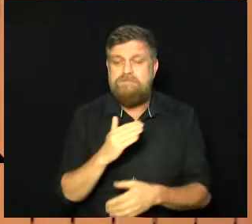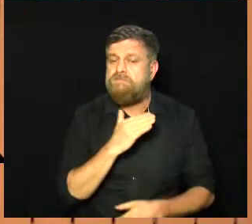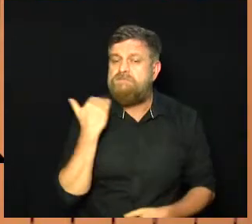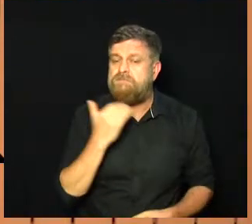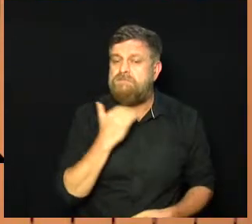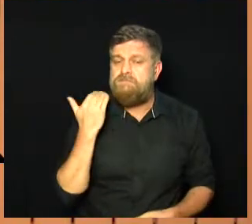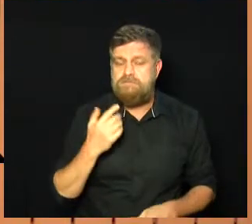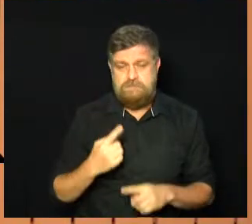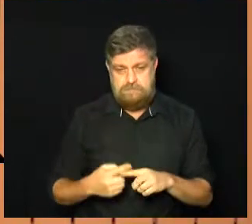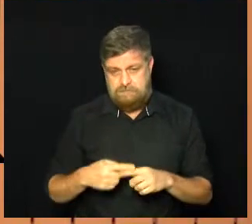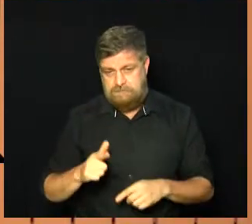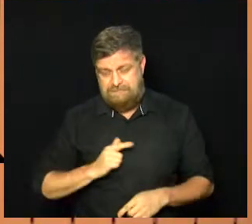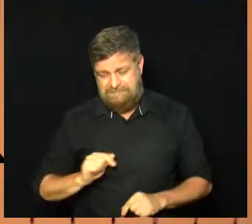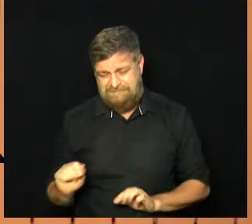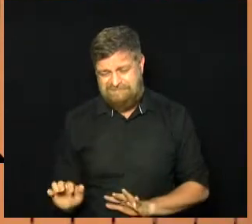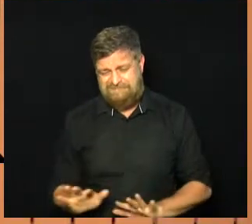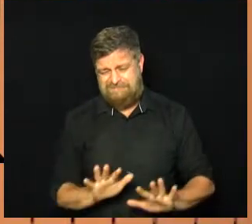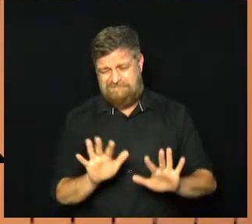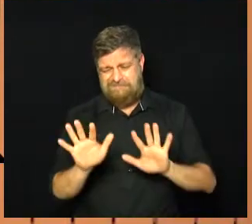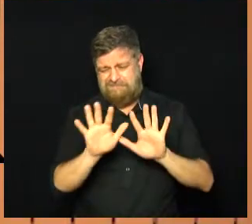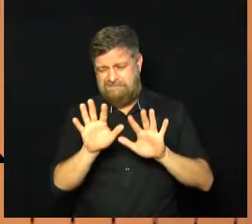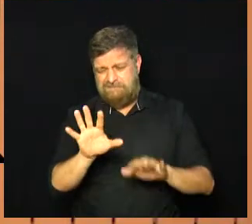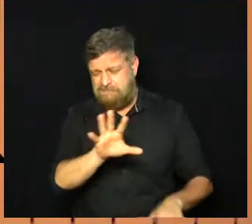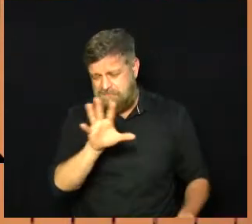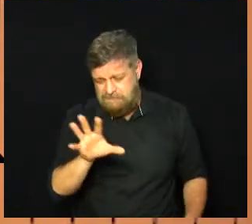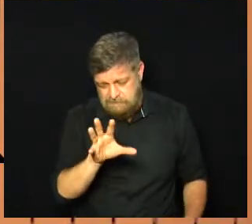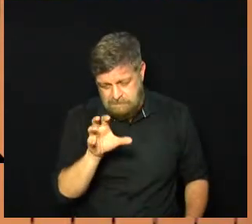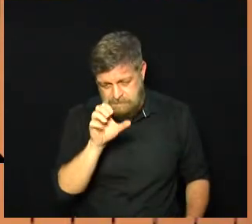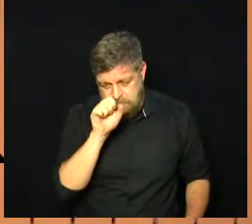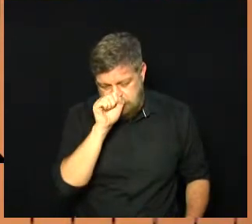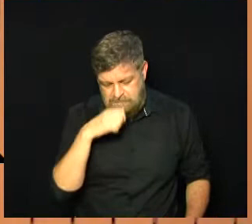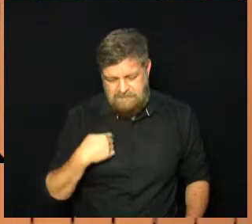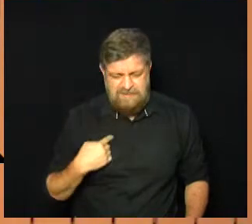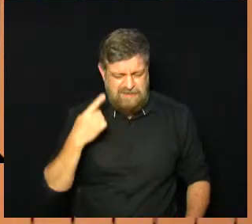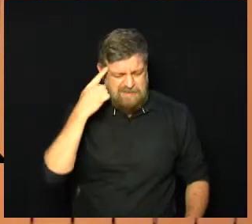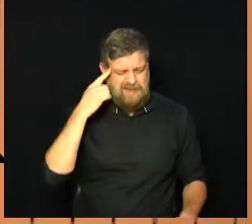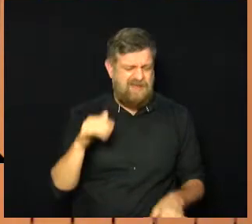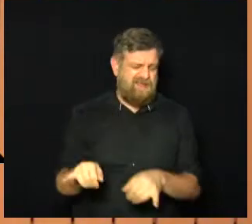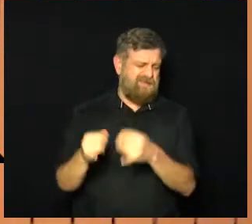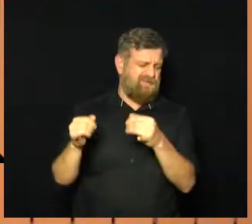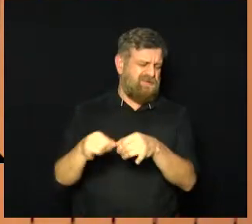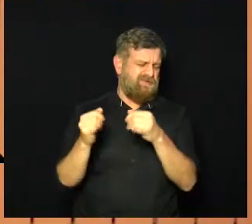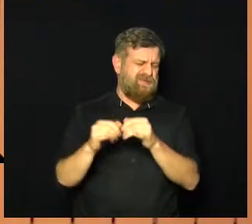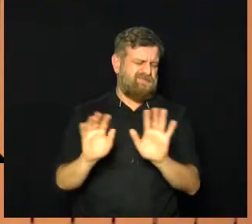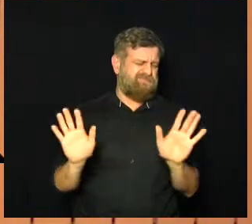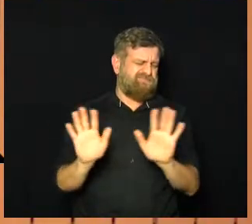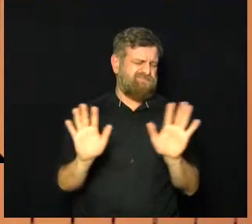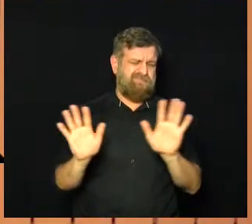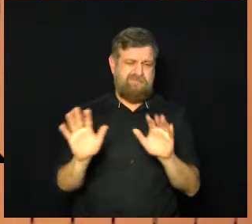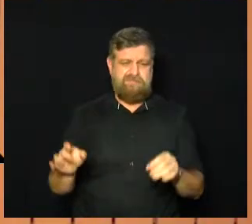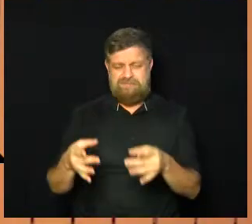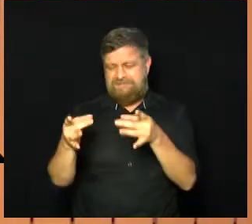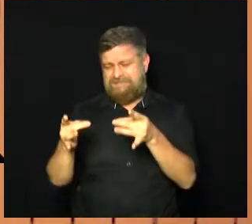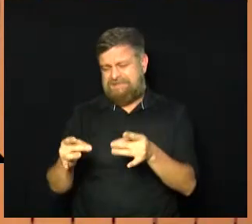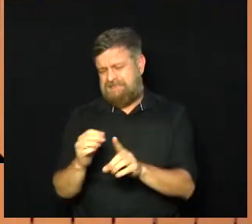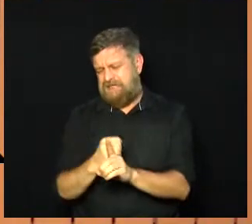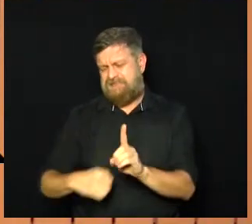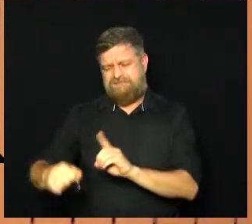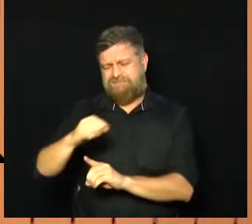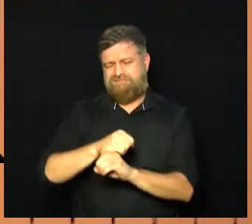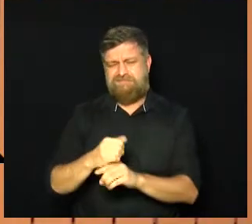justamente por conta dessas poluições que a gente não enxerga e a gente julga que são apenas um mero detalhe na nossa sociedade,